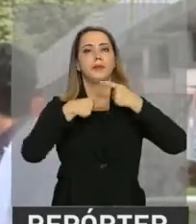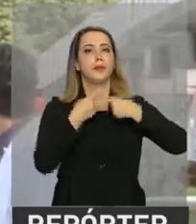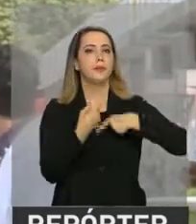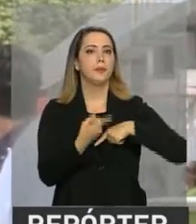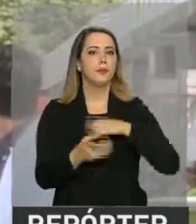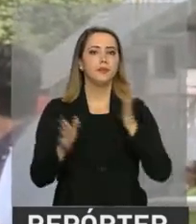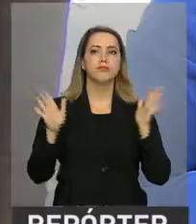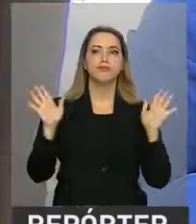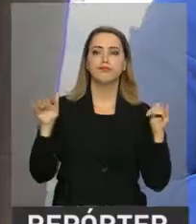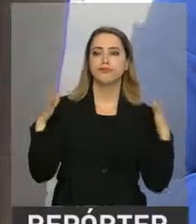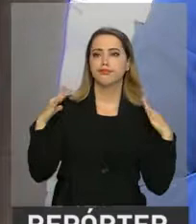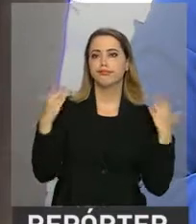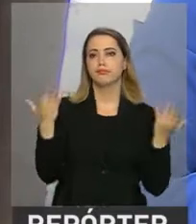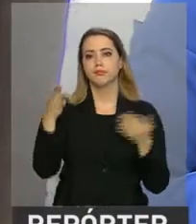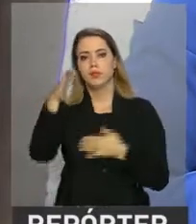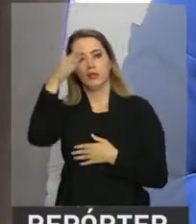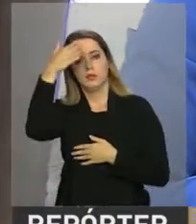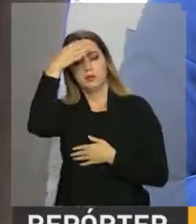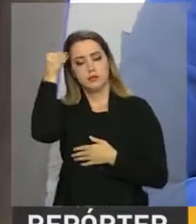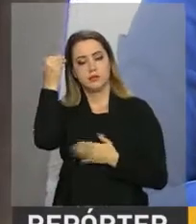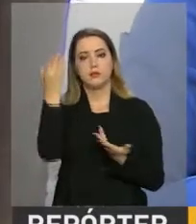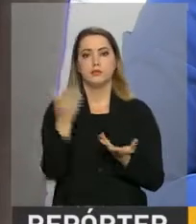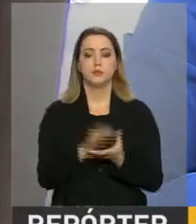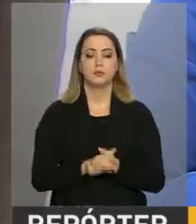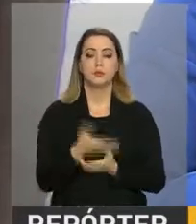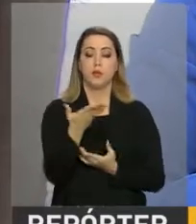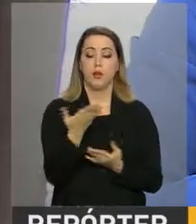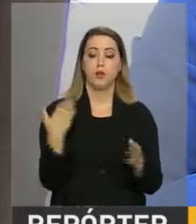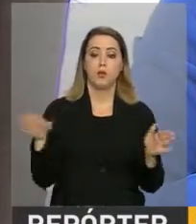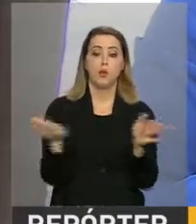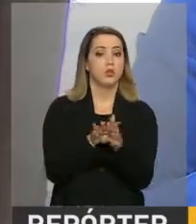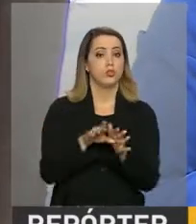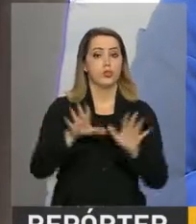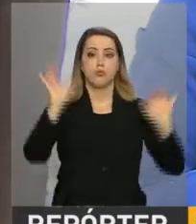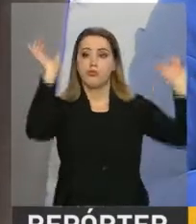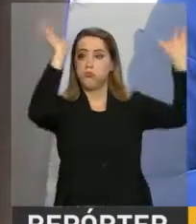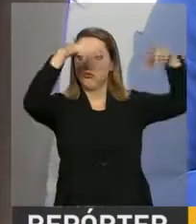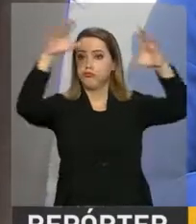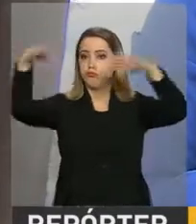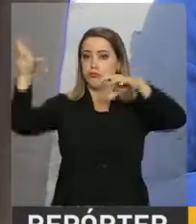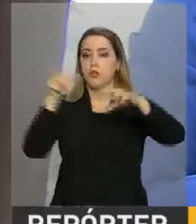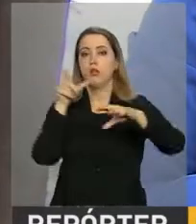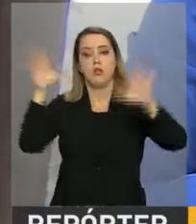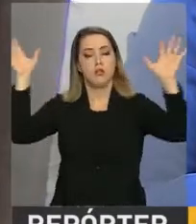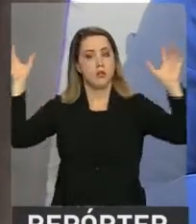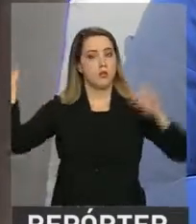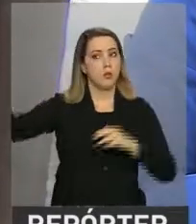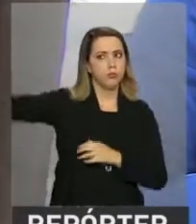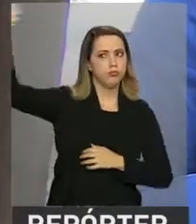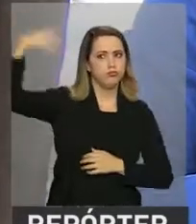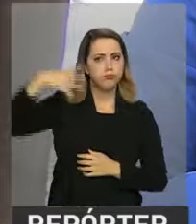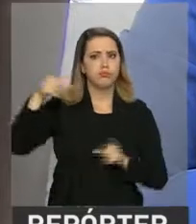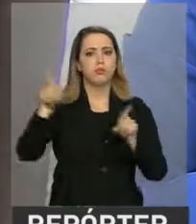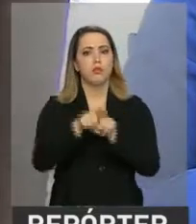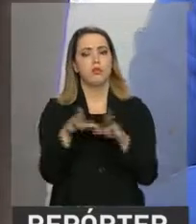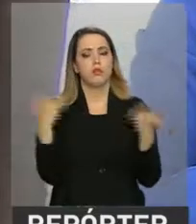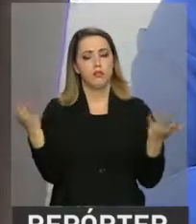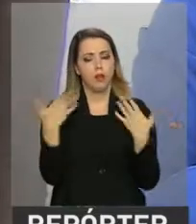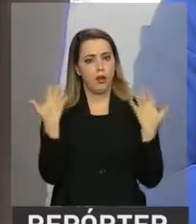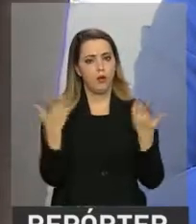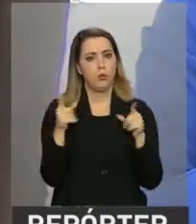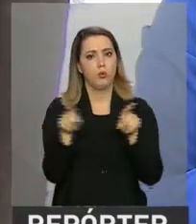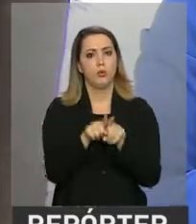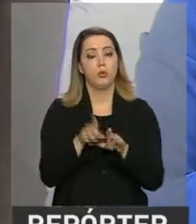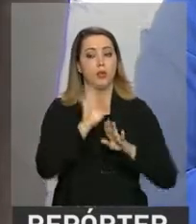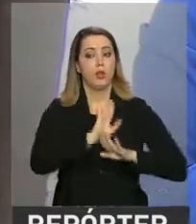vezes relaxou e com a chegada do verão e da temporada de chuvas o governo federal que a intensificar as ações como